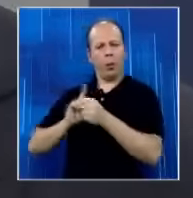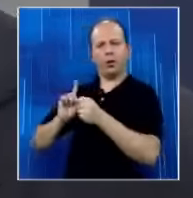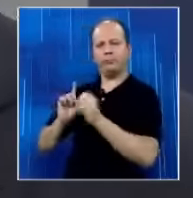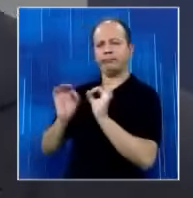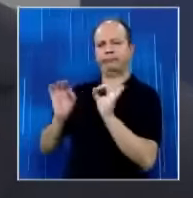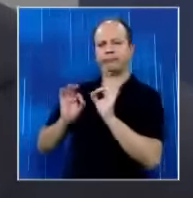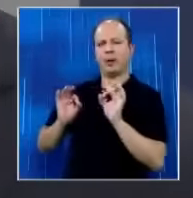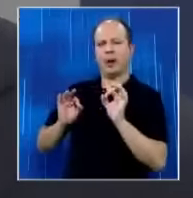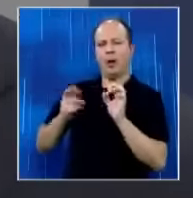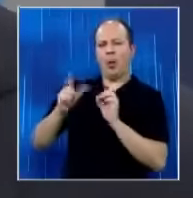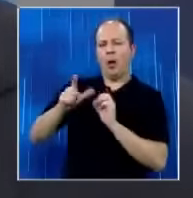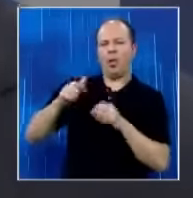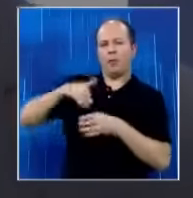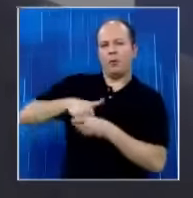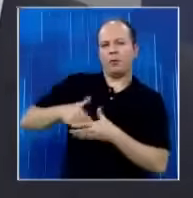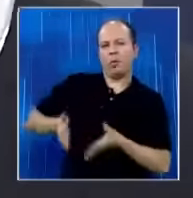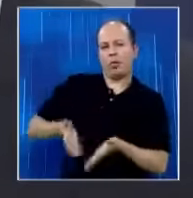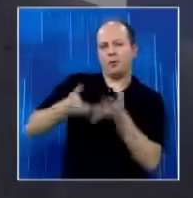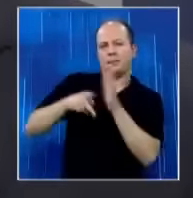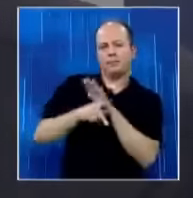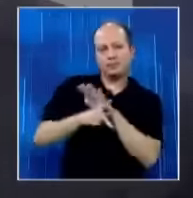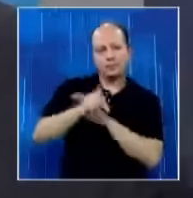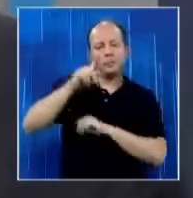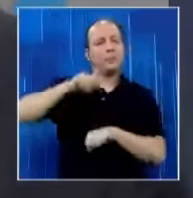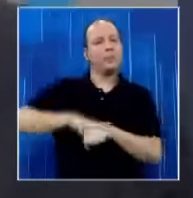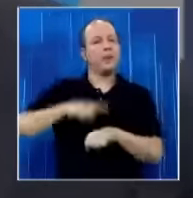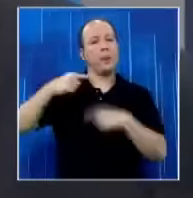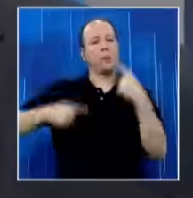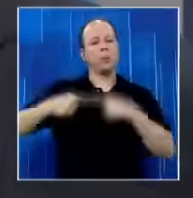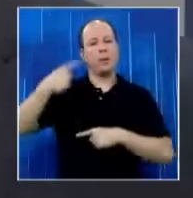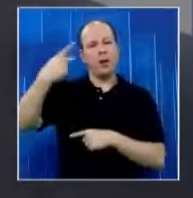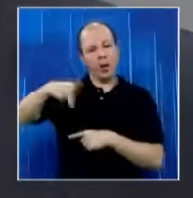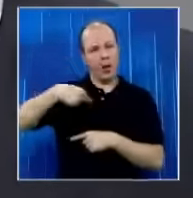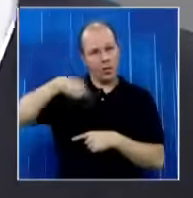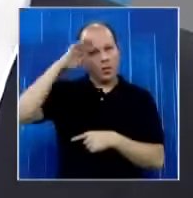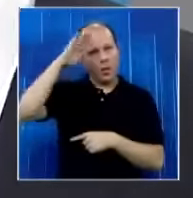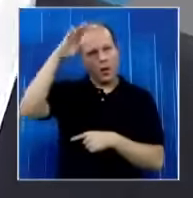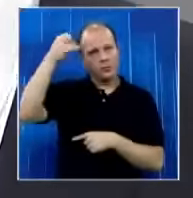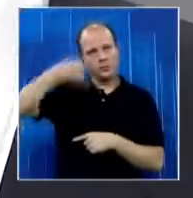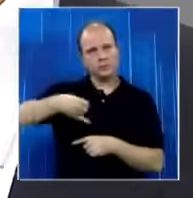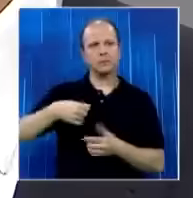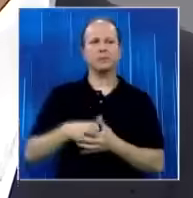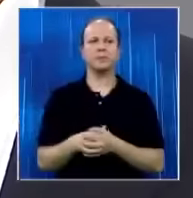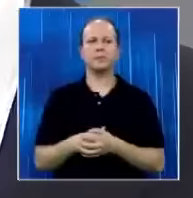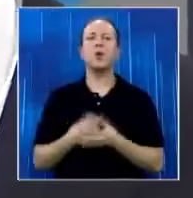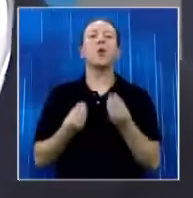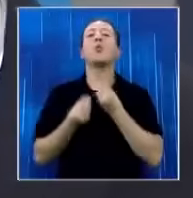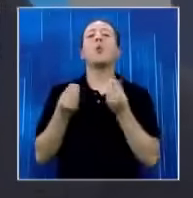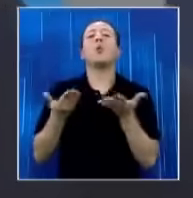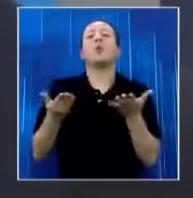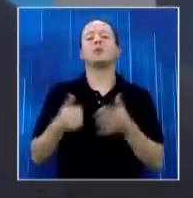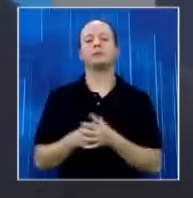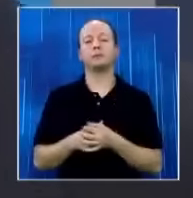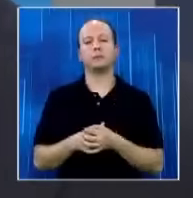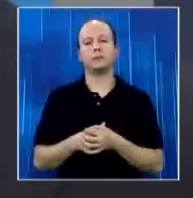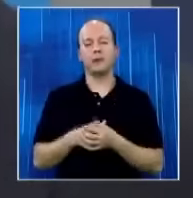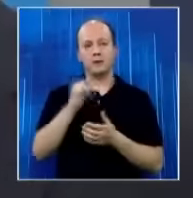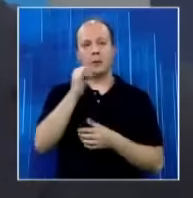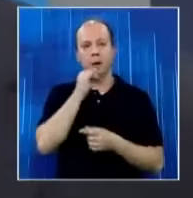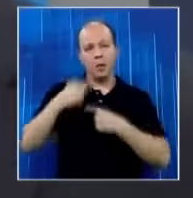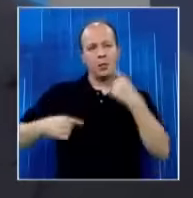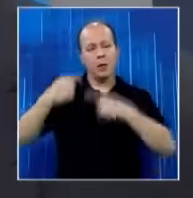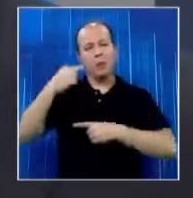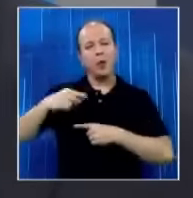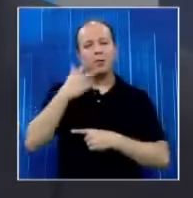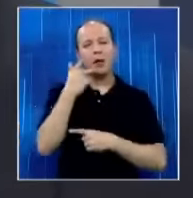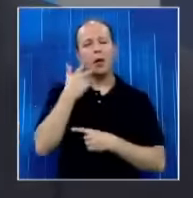está articulando contra. Você acha que no momento desse, num debate, é um momento ideal para isso? Ué, quando seria? Né? É num debate